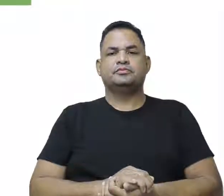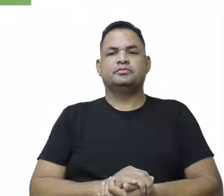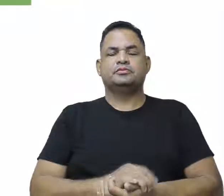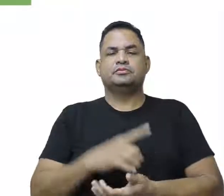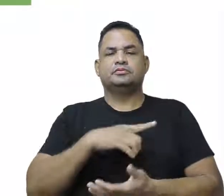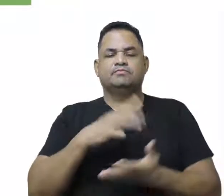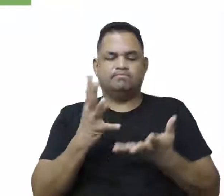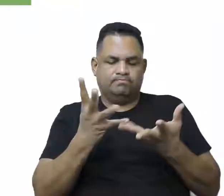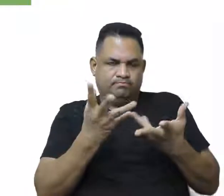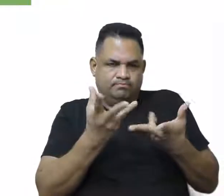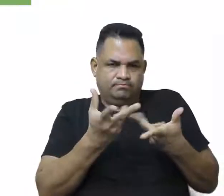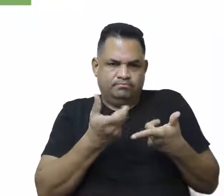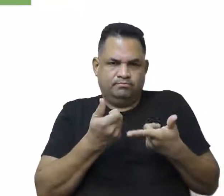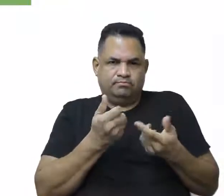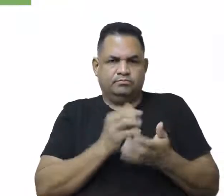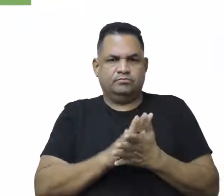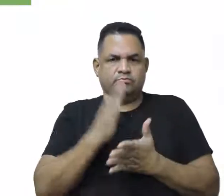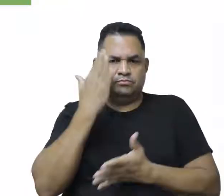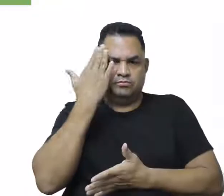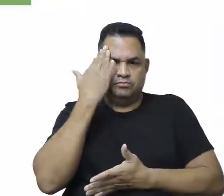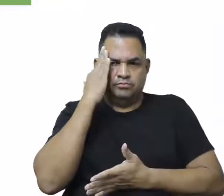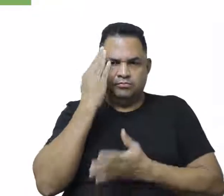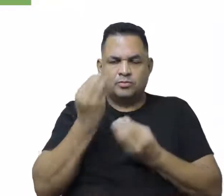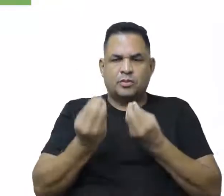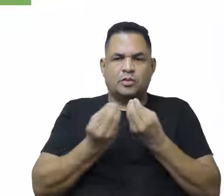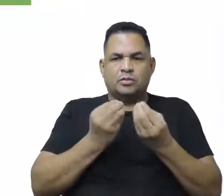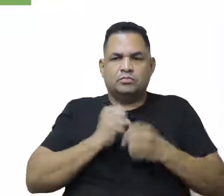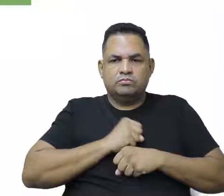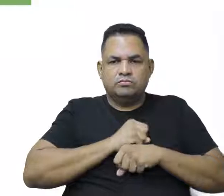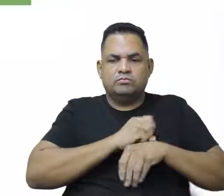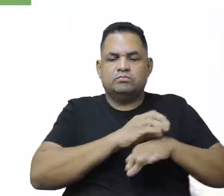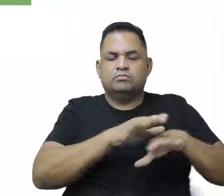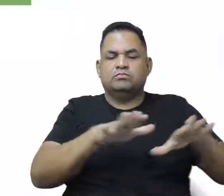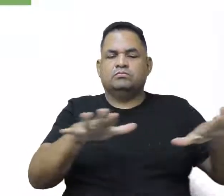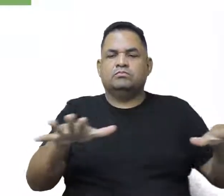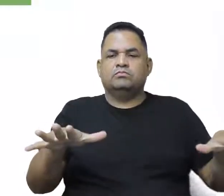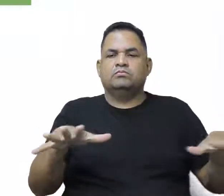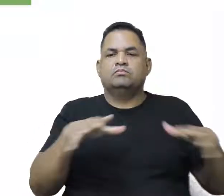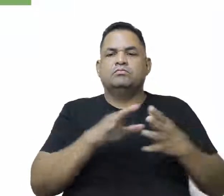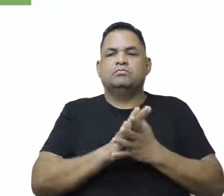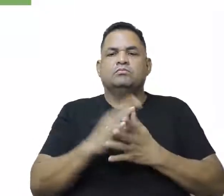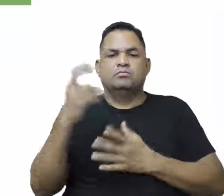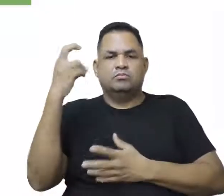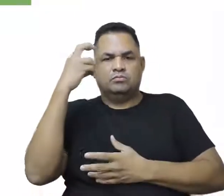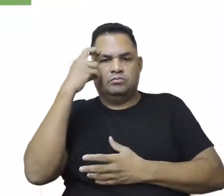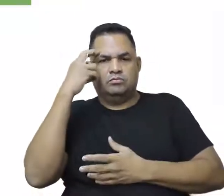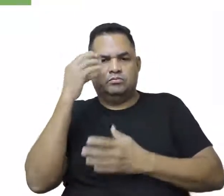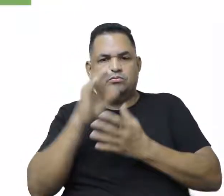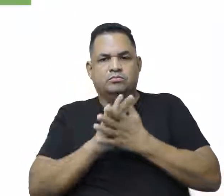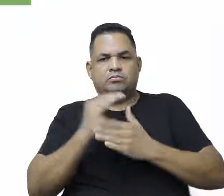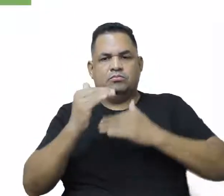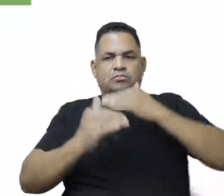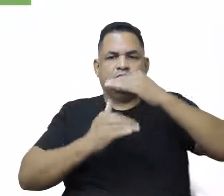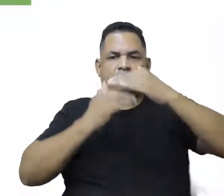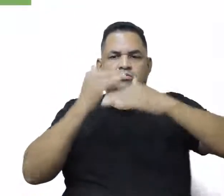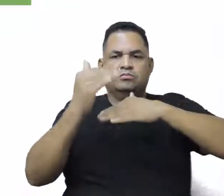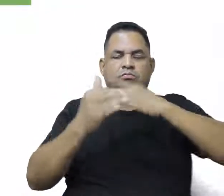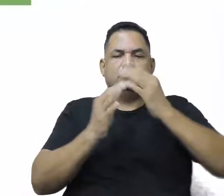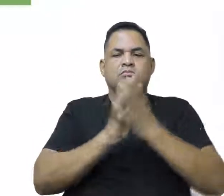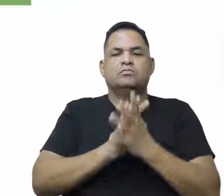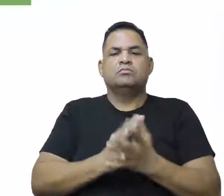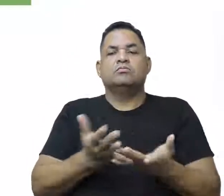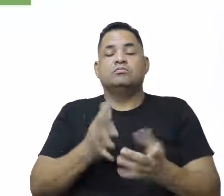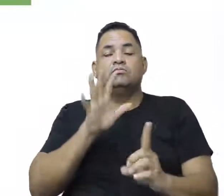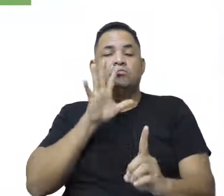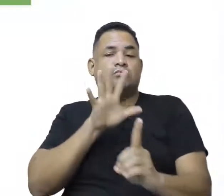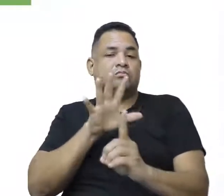como habilidades entender como os meios de transmissão cultural foram desenvolvidos